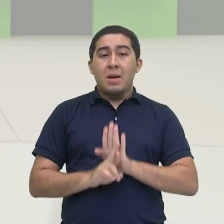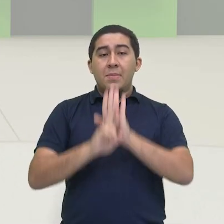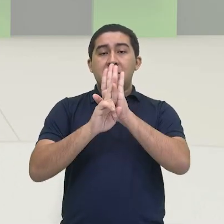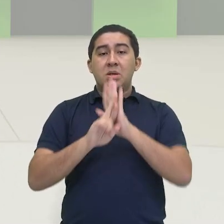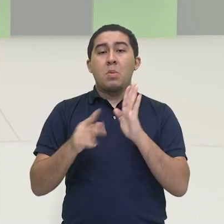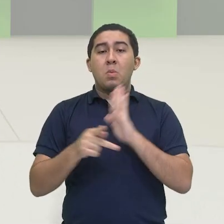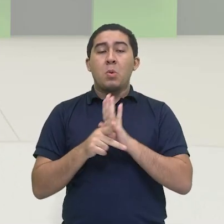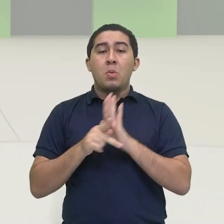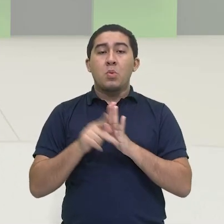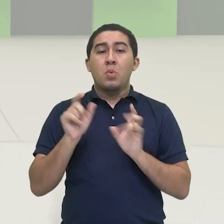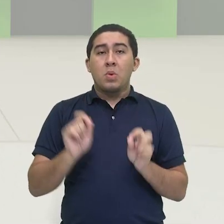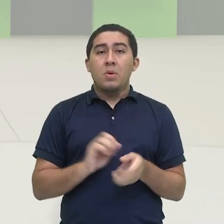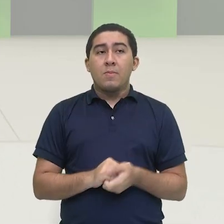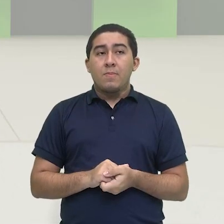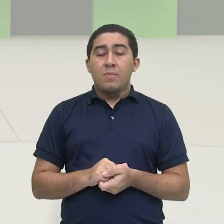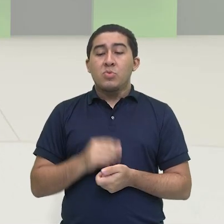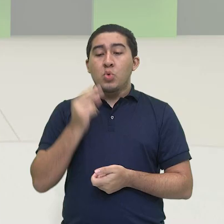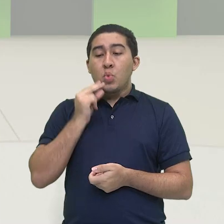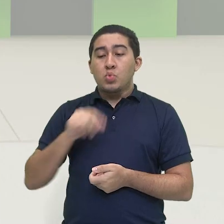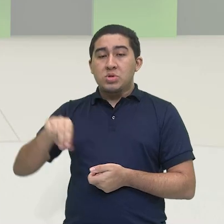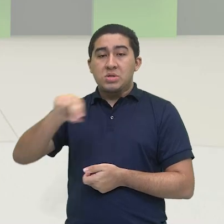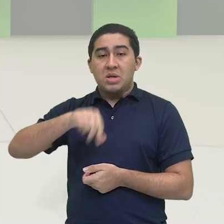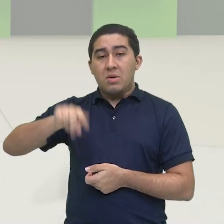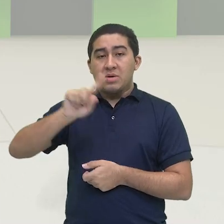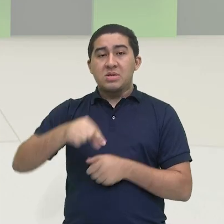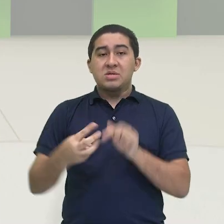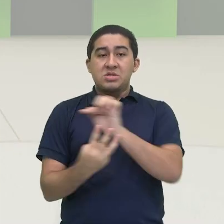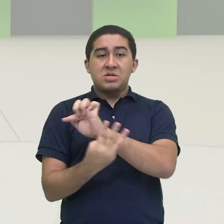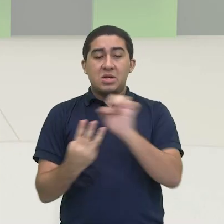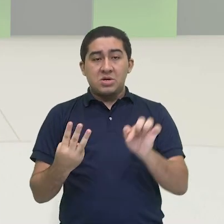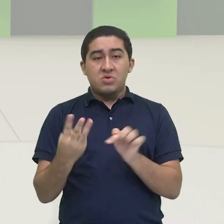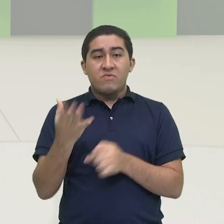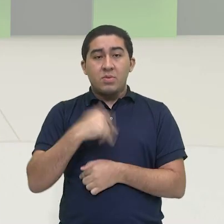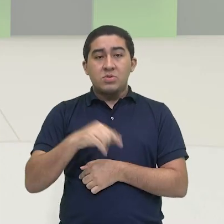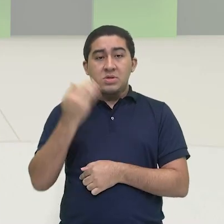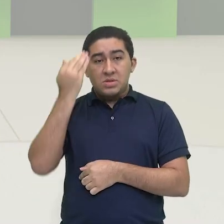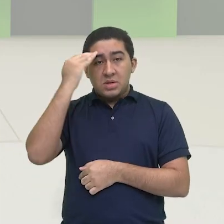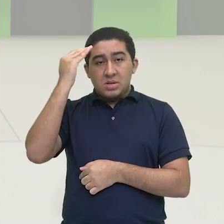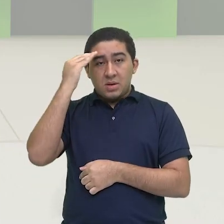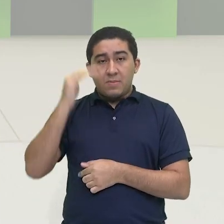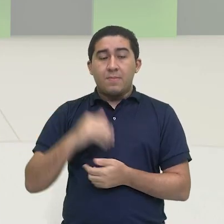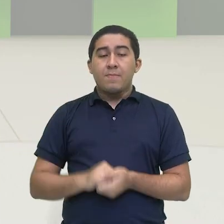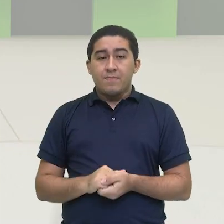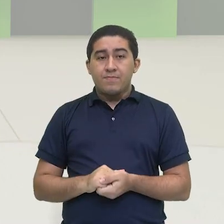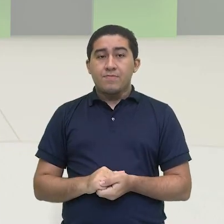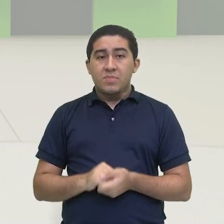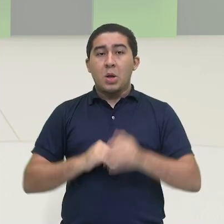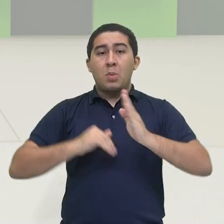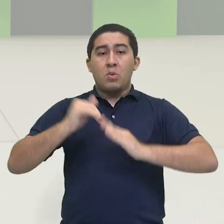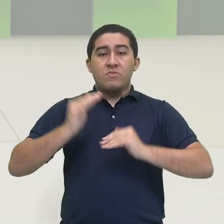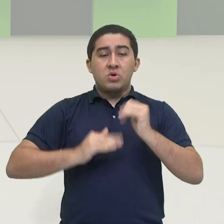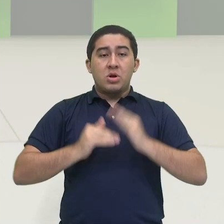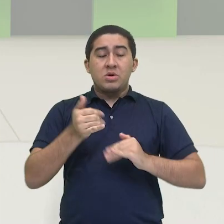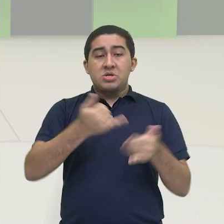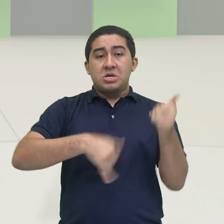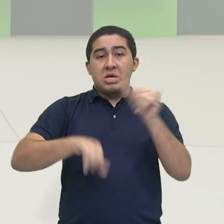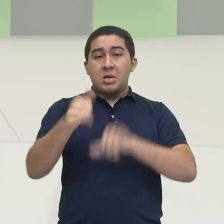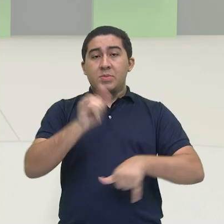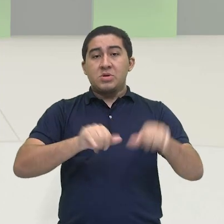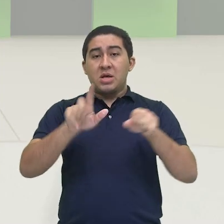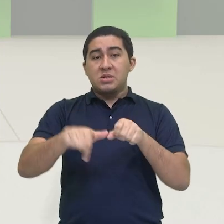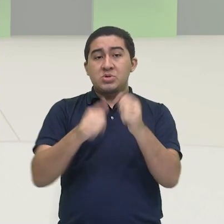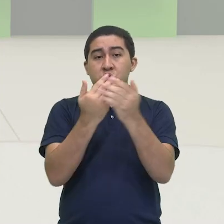sal nesses 3 domínios da química. Vamos entender, tá? Então, os químicos, quando eles estudam